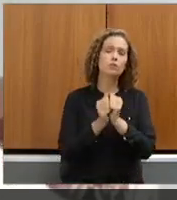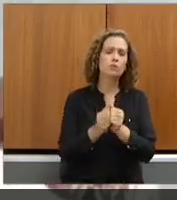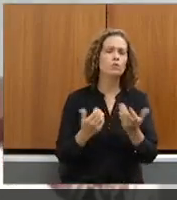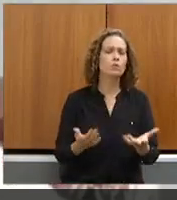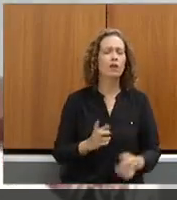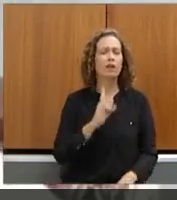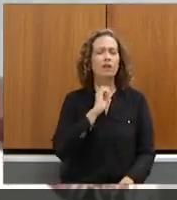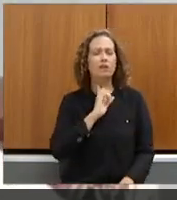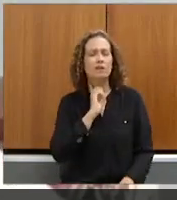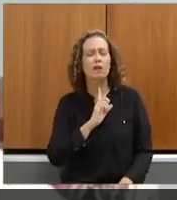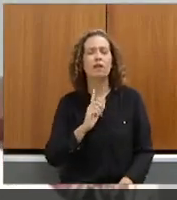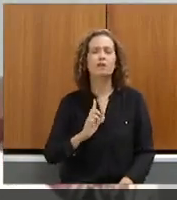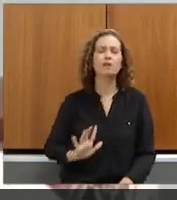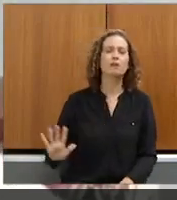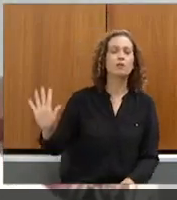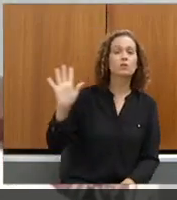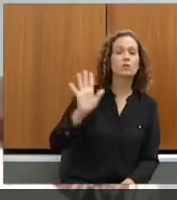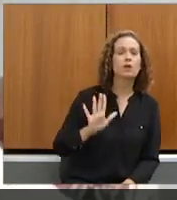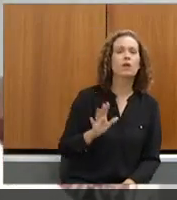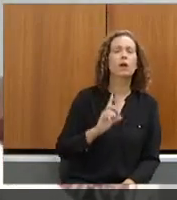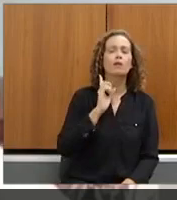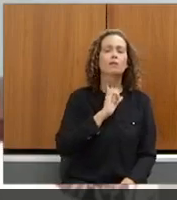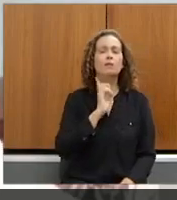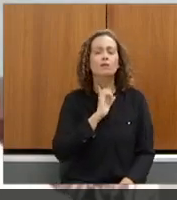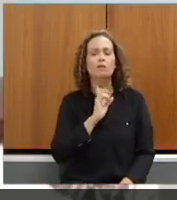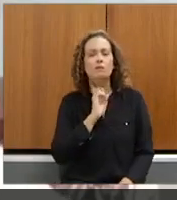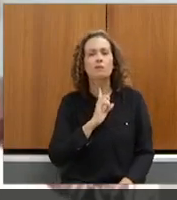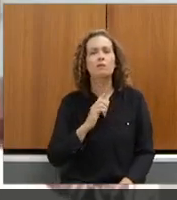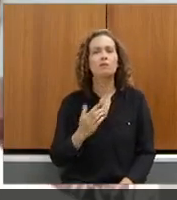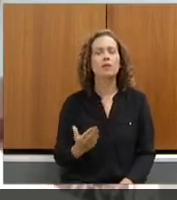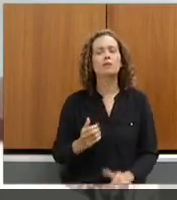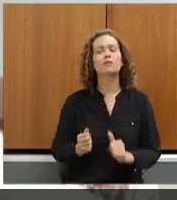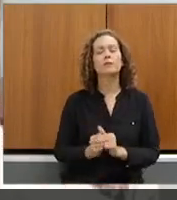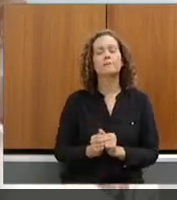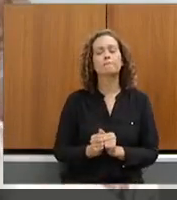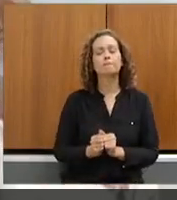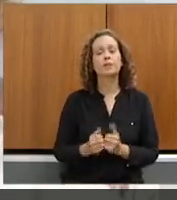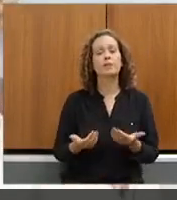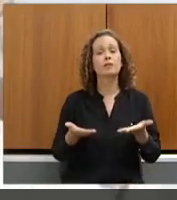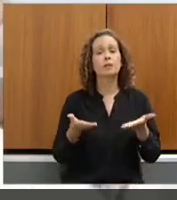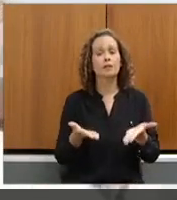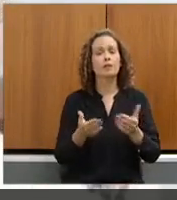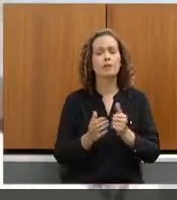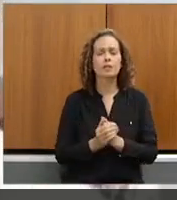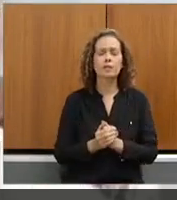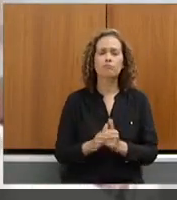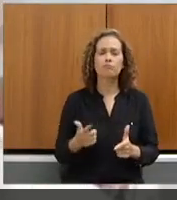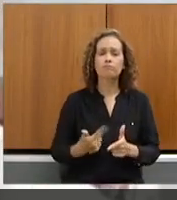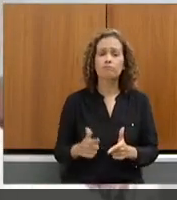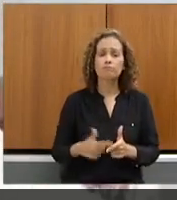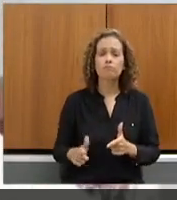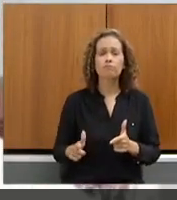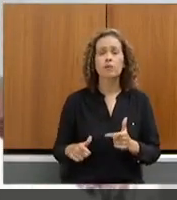Minas Gerais a nível Nacional vai ser o estado que menos testou e entrou nesse colapso agora e que vai ter um número de